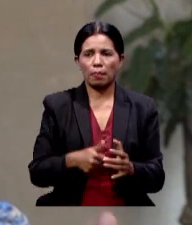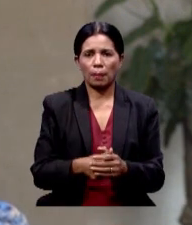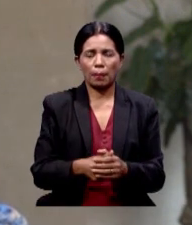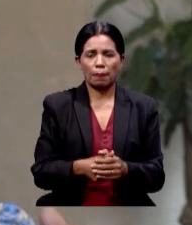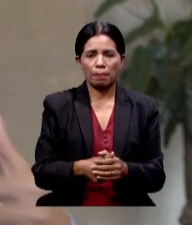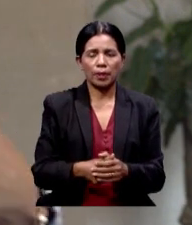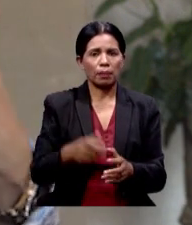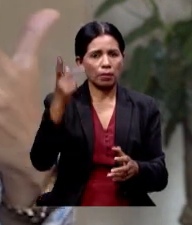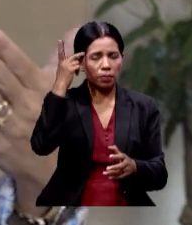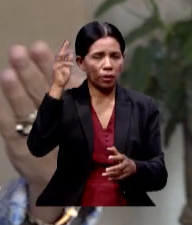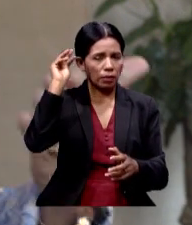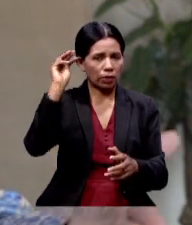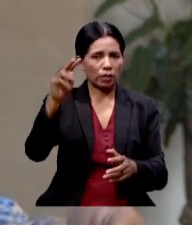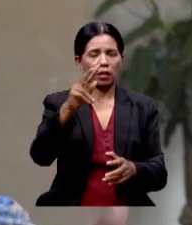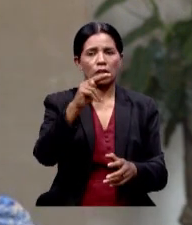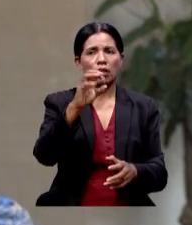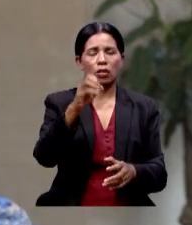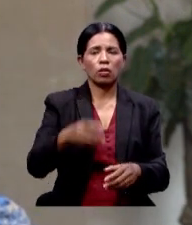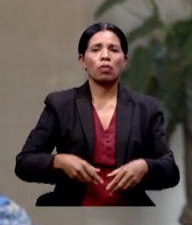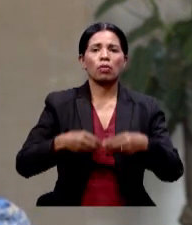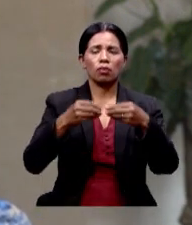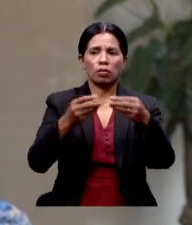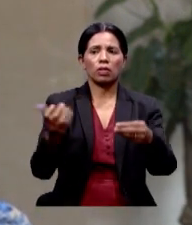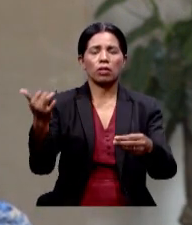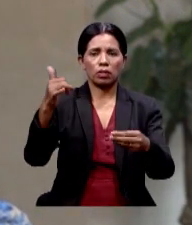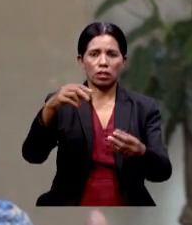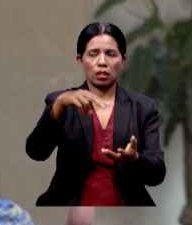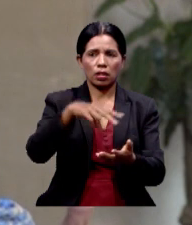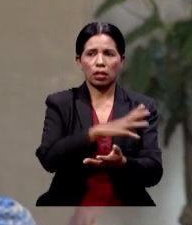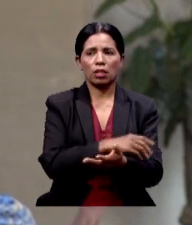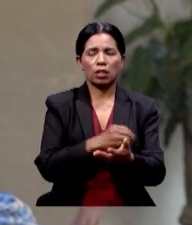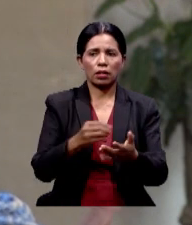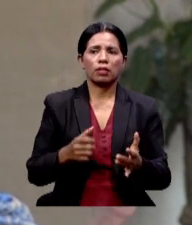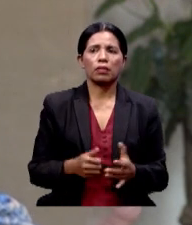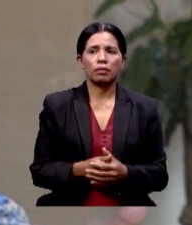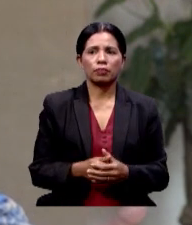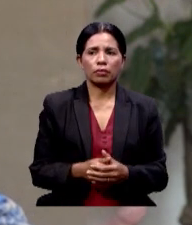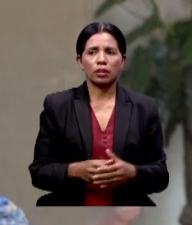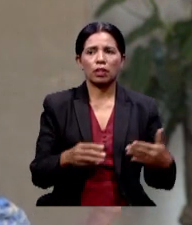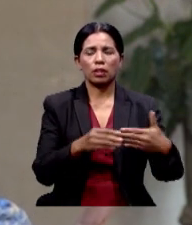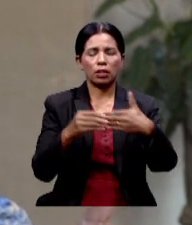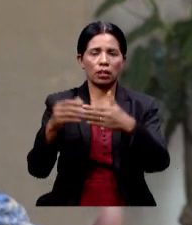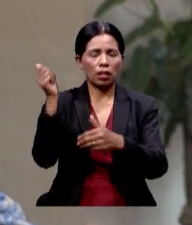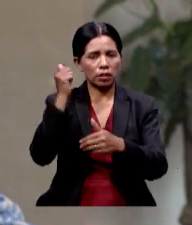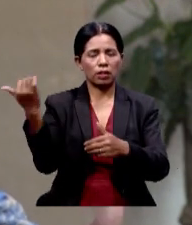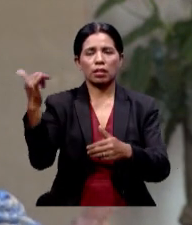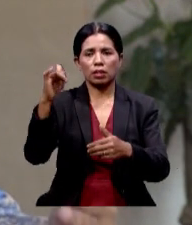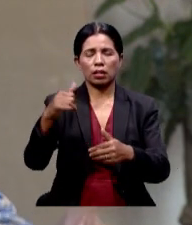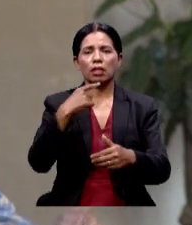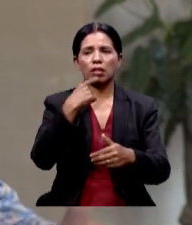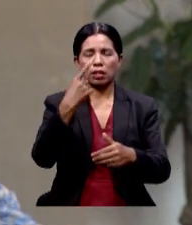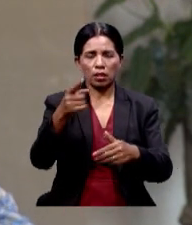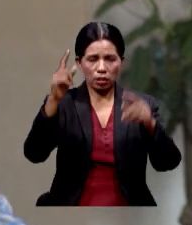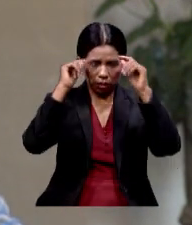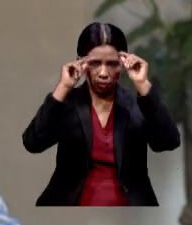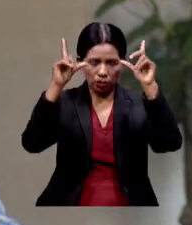primeiro-ministro Modi expressa que eras a líder ASEAN Sira, até Tecata,